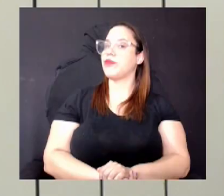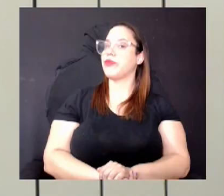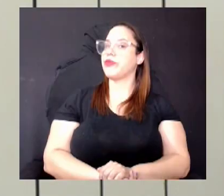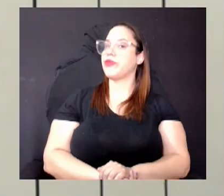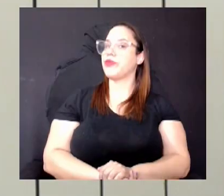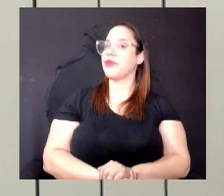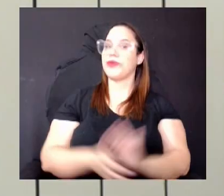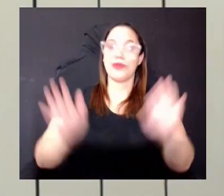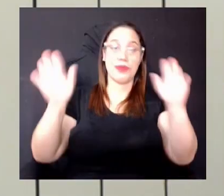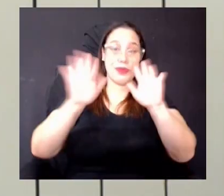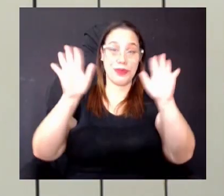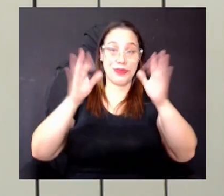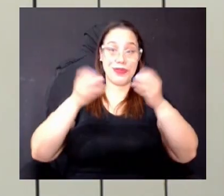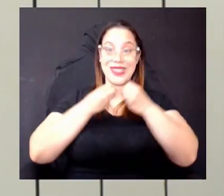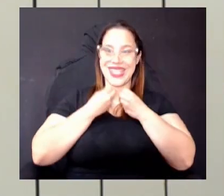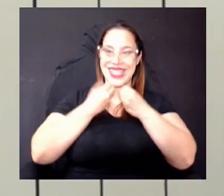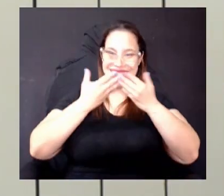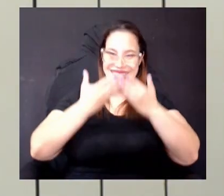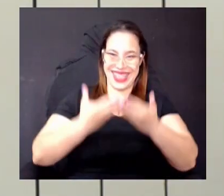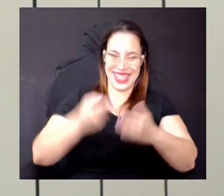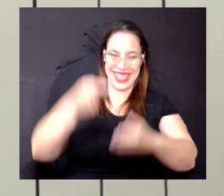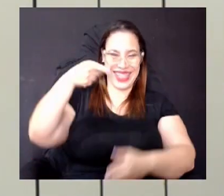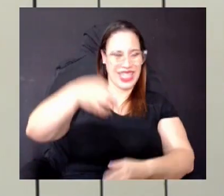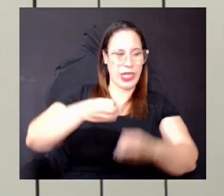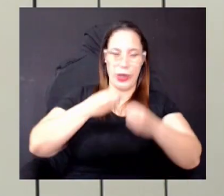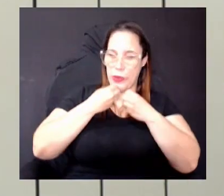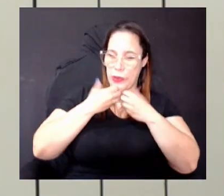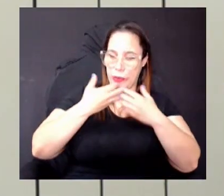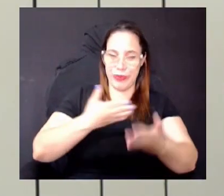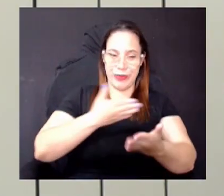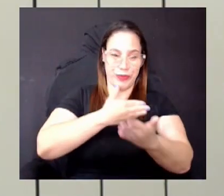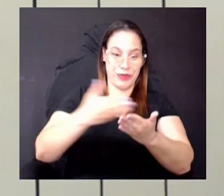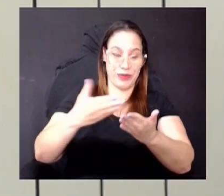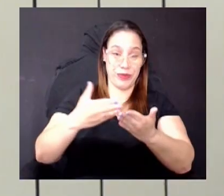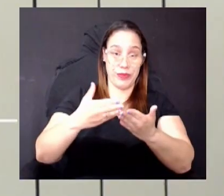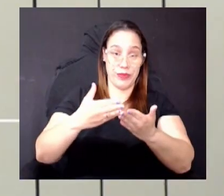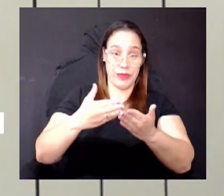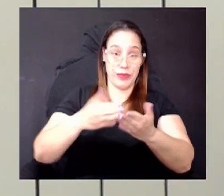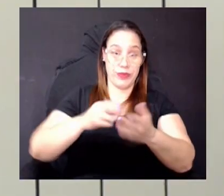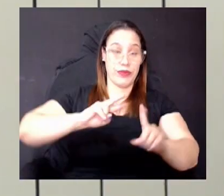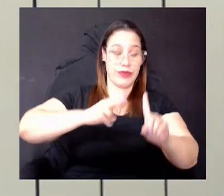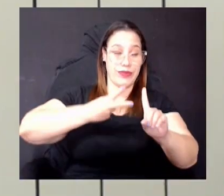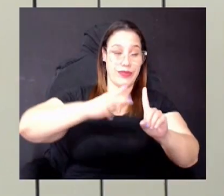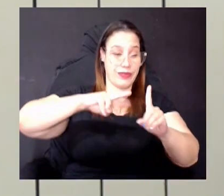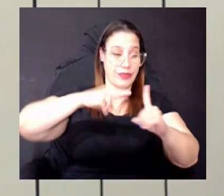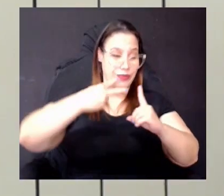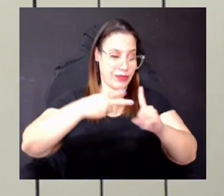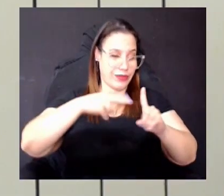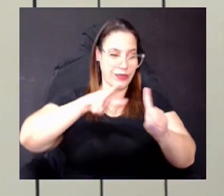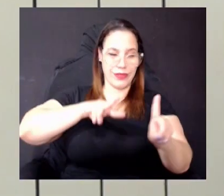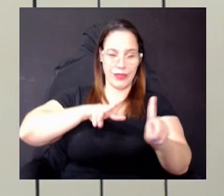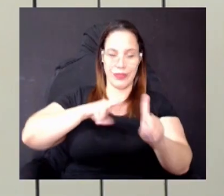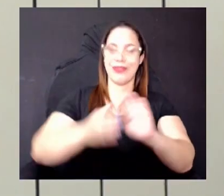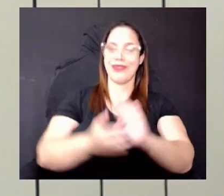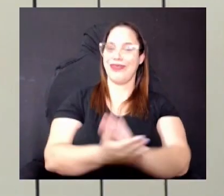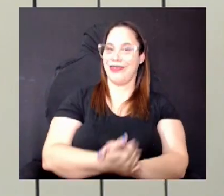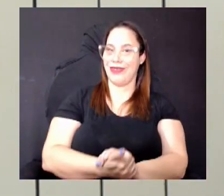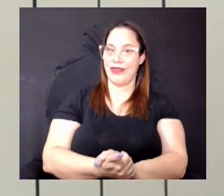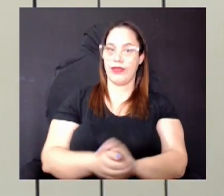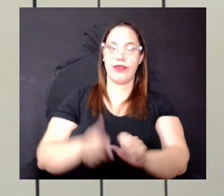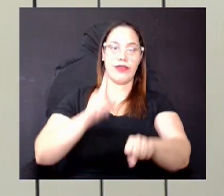Olá, tudo bem por aí? Por aqui tudo ótimo. Estamos começando o nosso ponto de vista. E o horário de